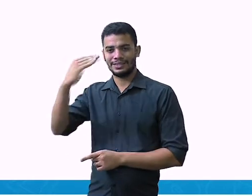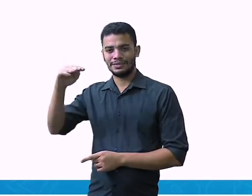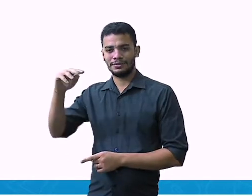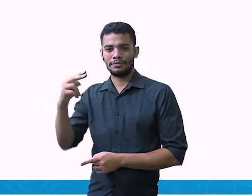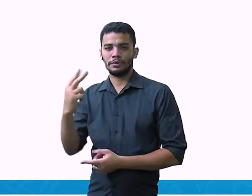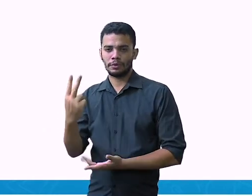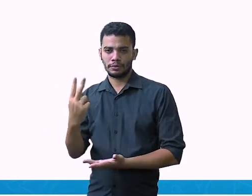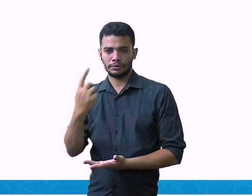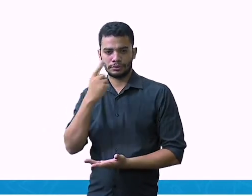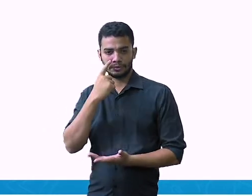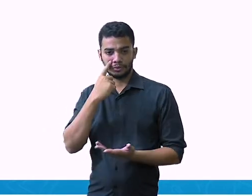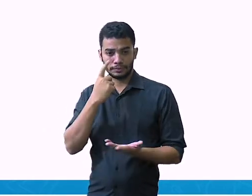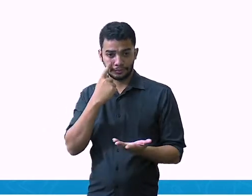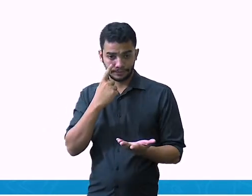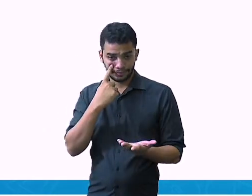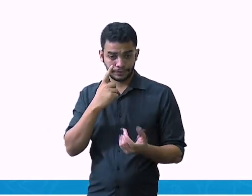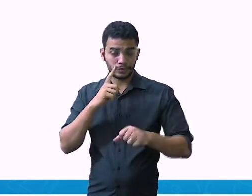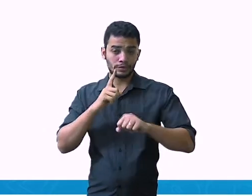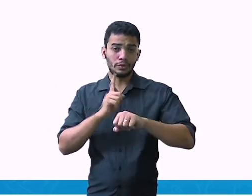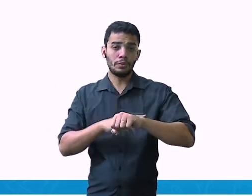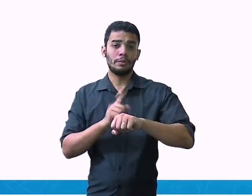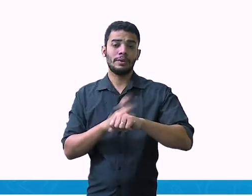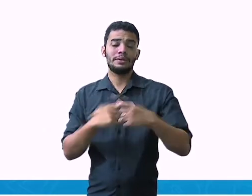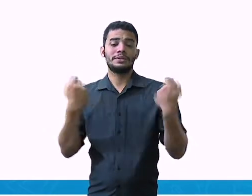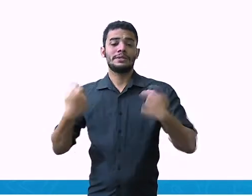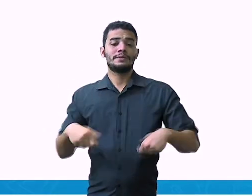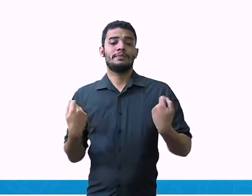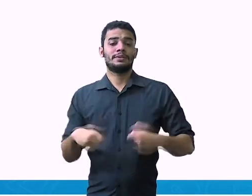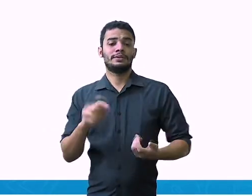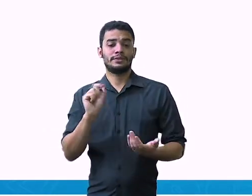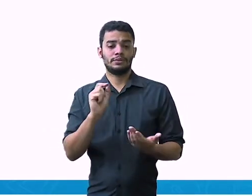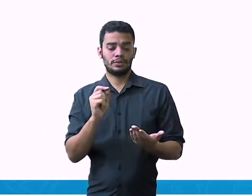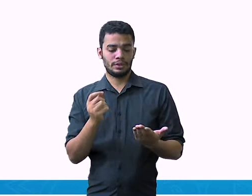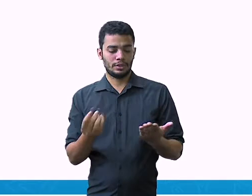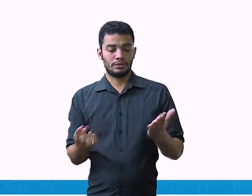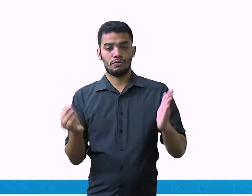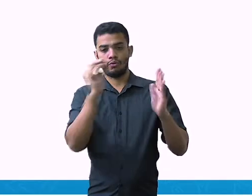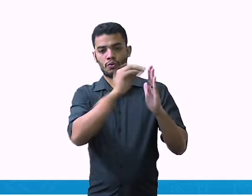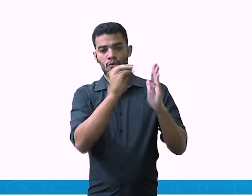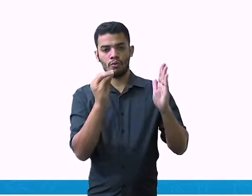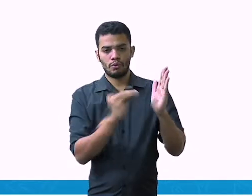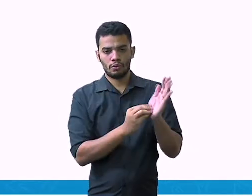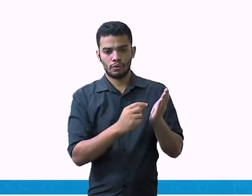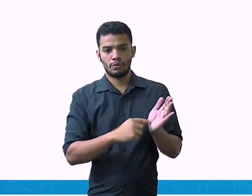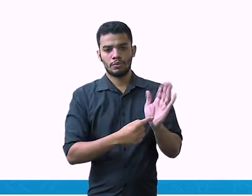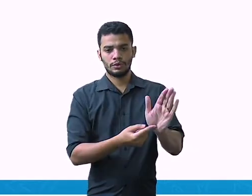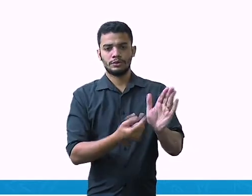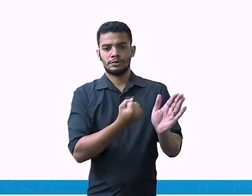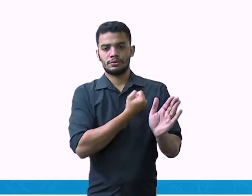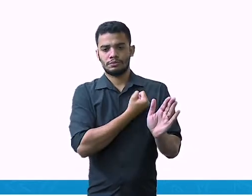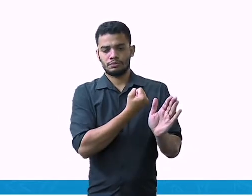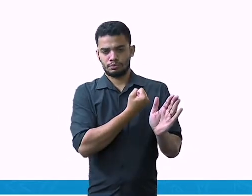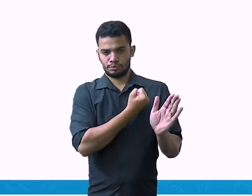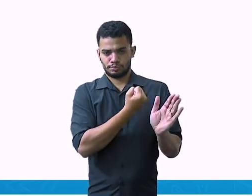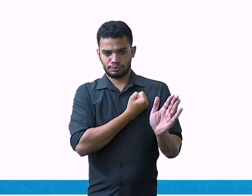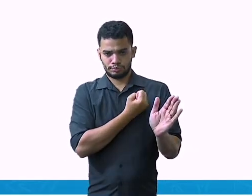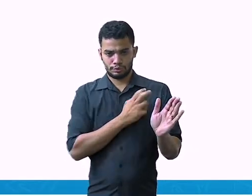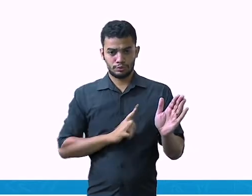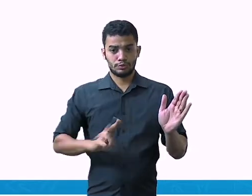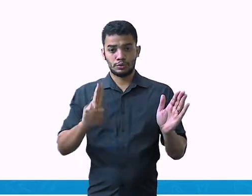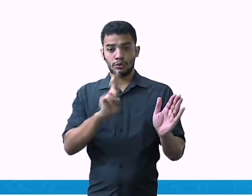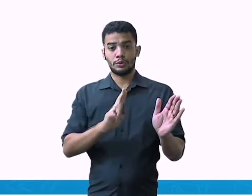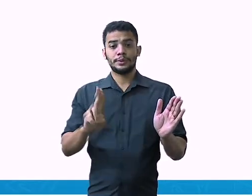comigo! Quando precisamos representar numericamente uma parte de um todo,